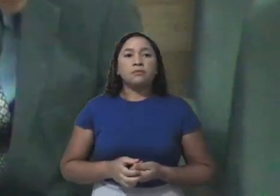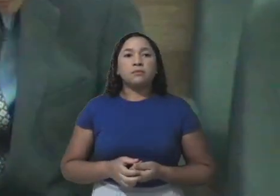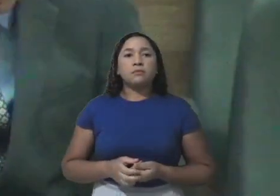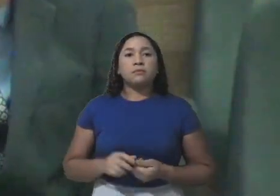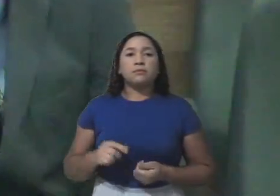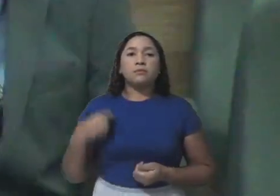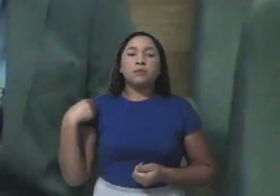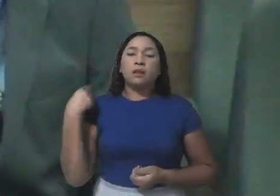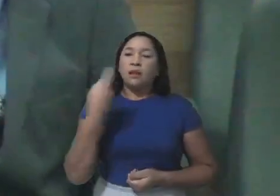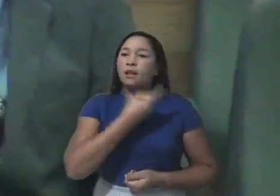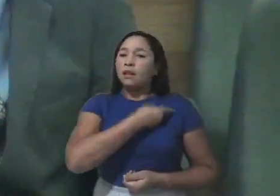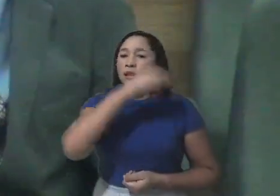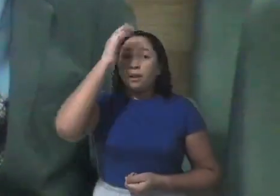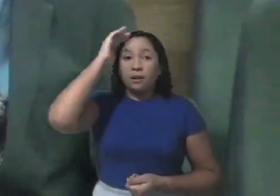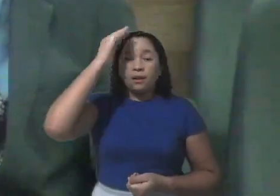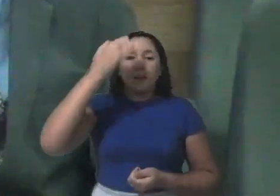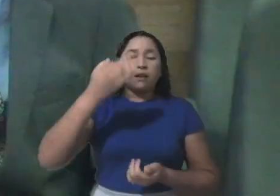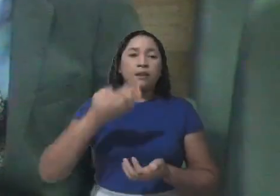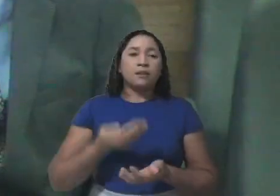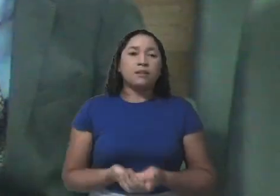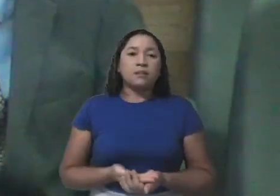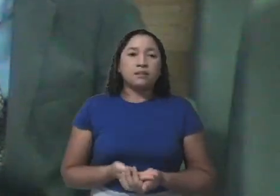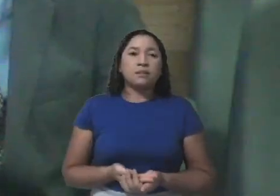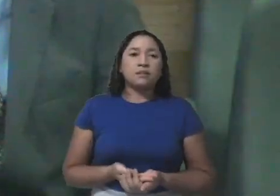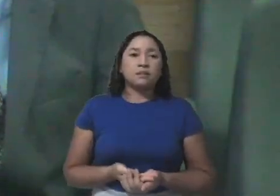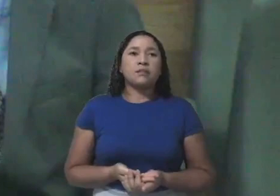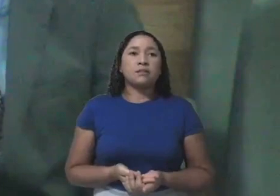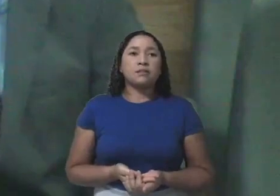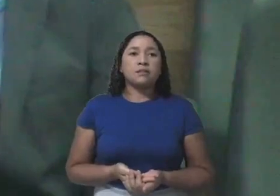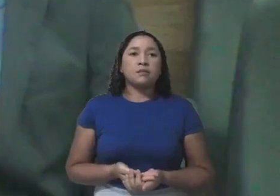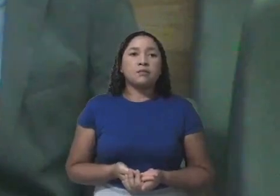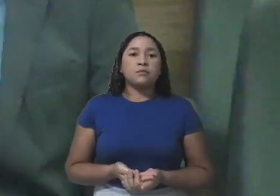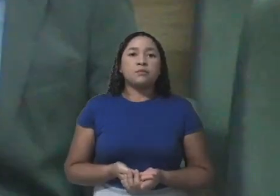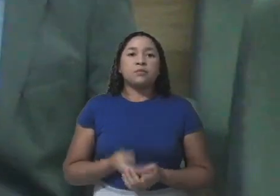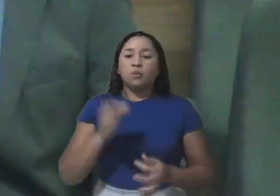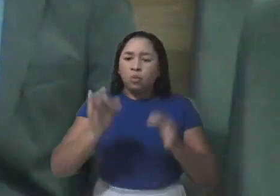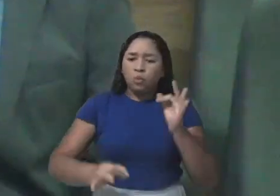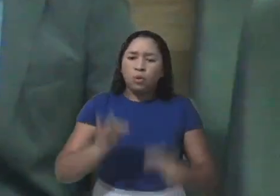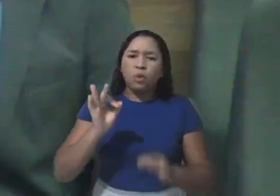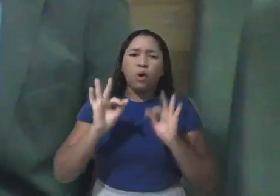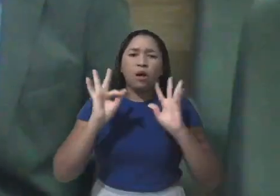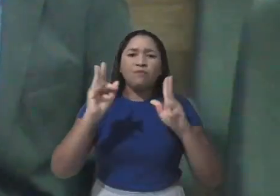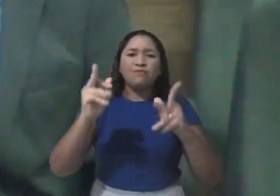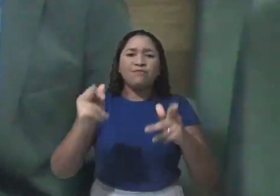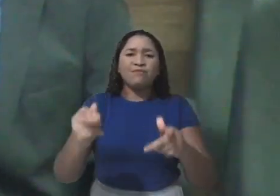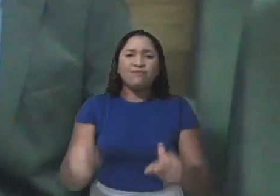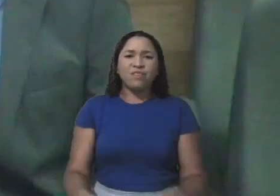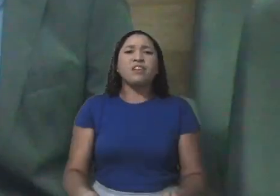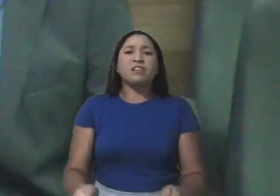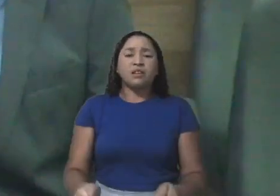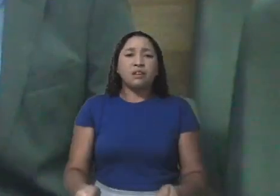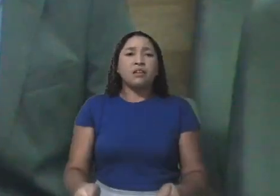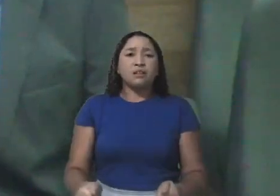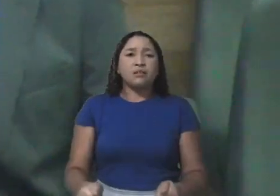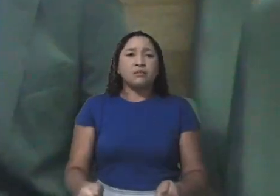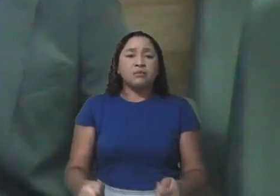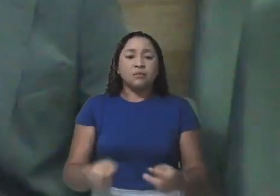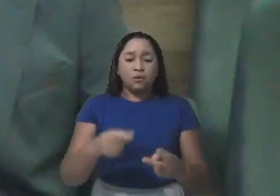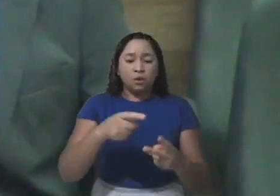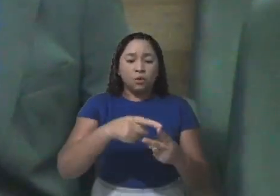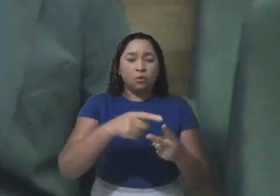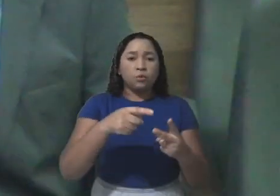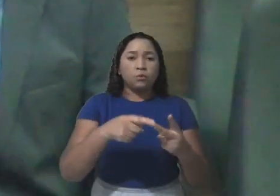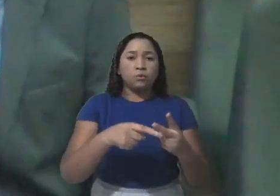Nós cremos no juízo final com 2